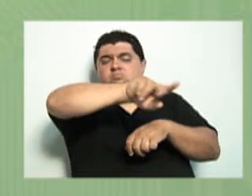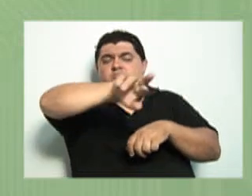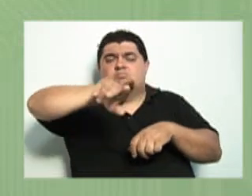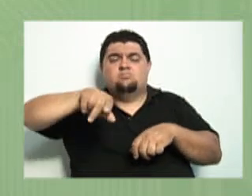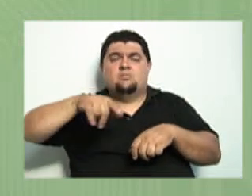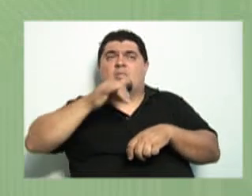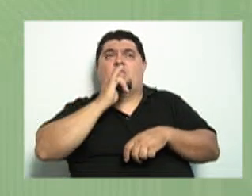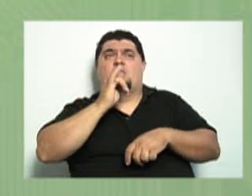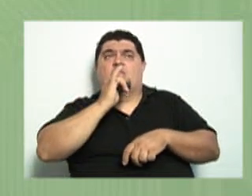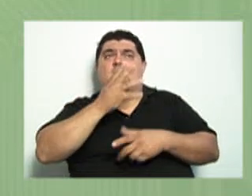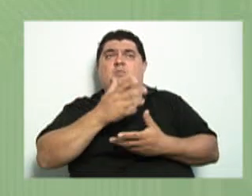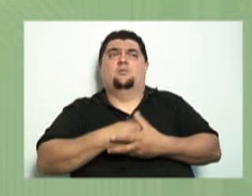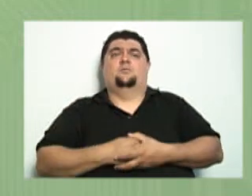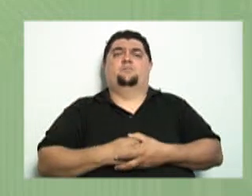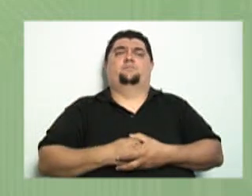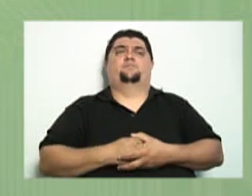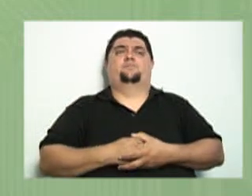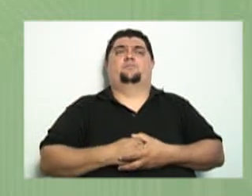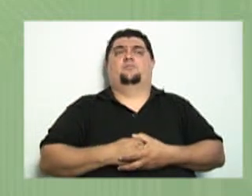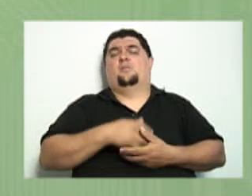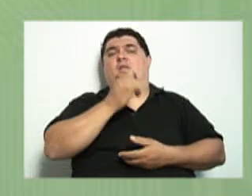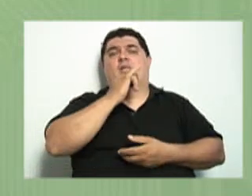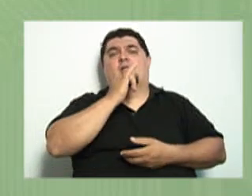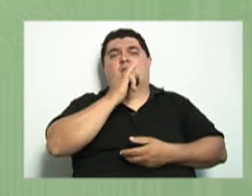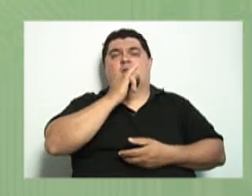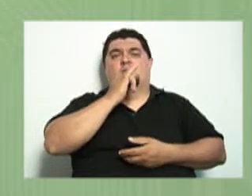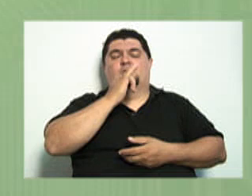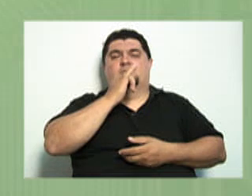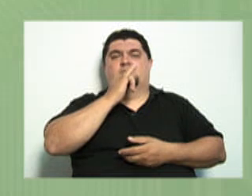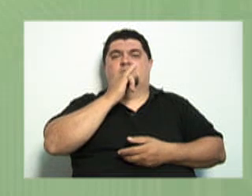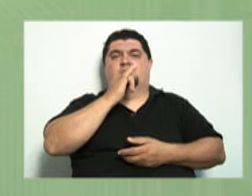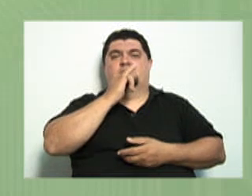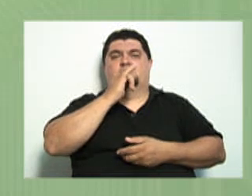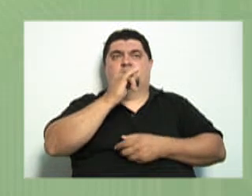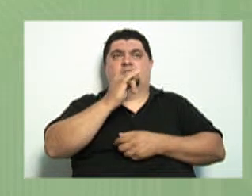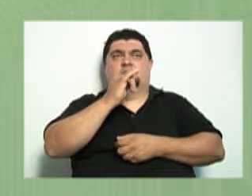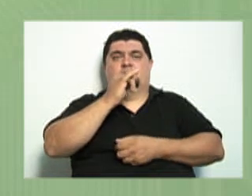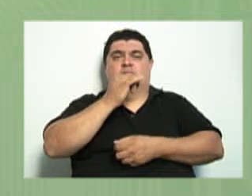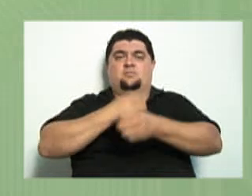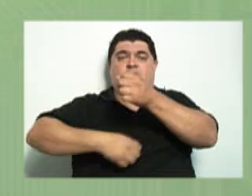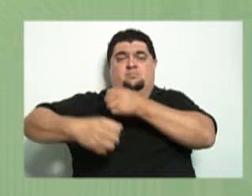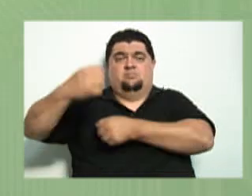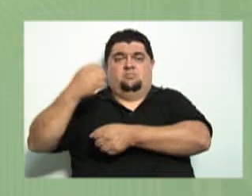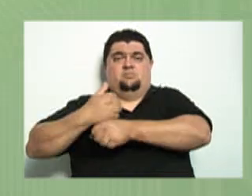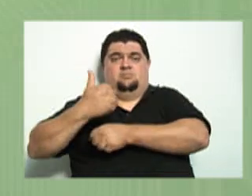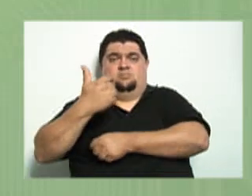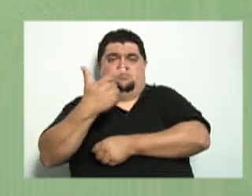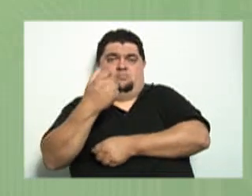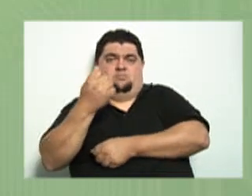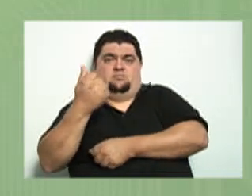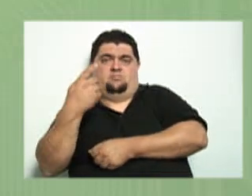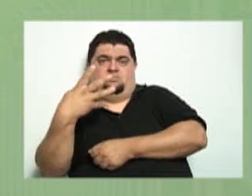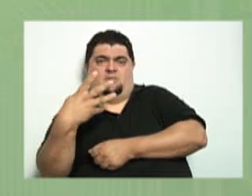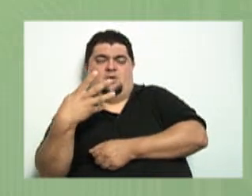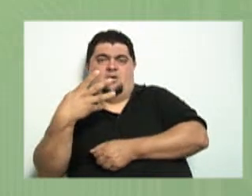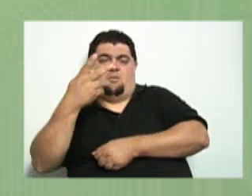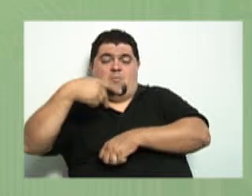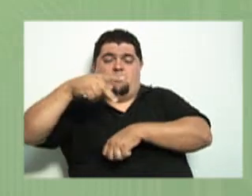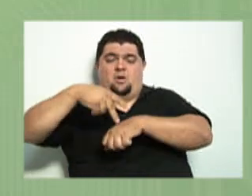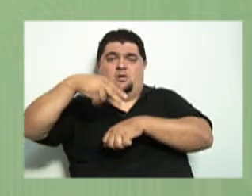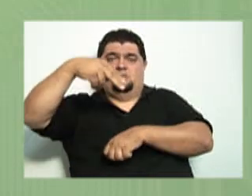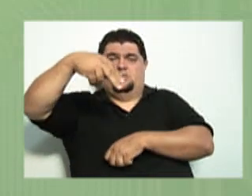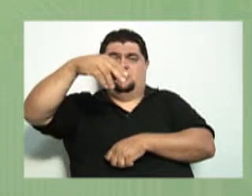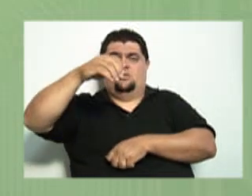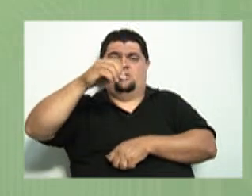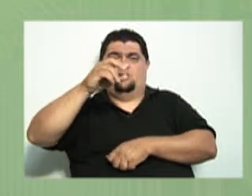Por exemplo, eu tenho aqui para o ano de 2014, a Noruega, que está aí entre os primeiros IDHs, é